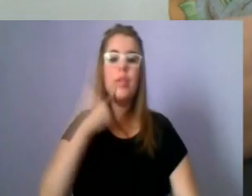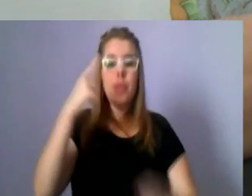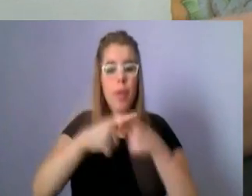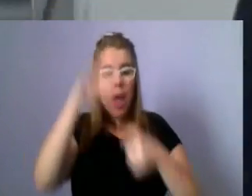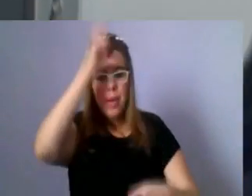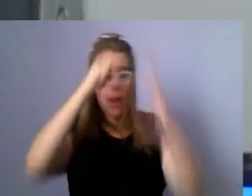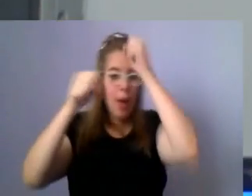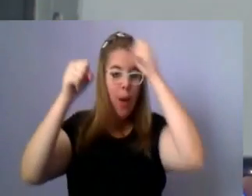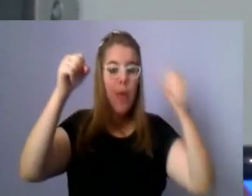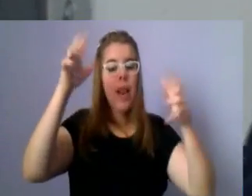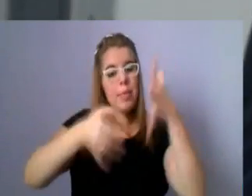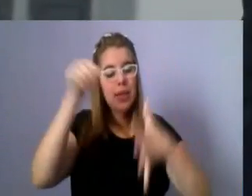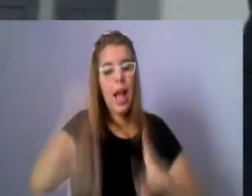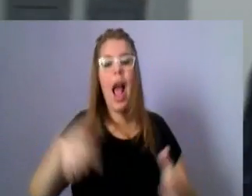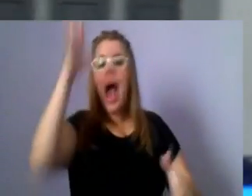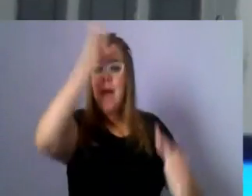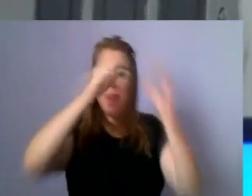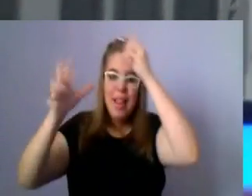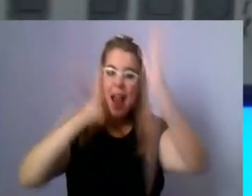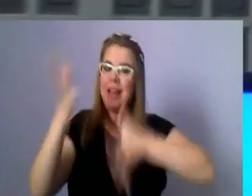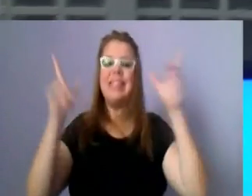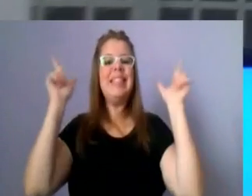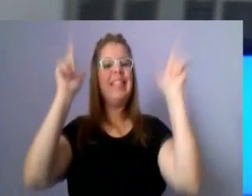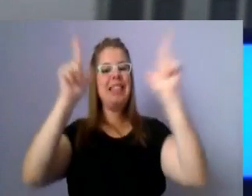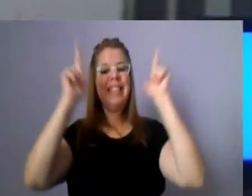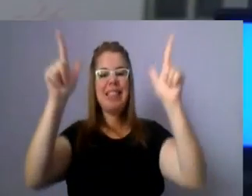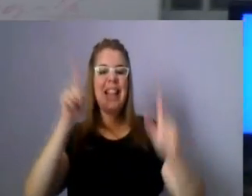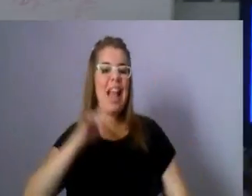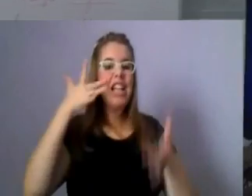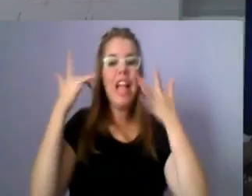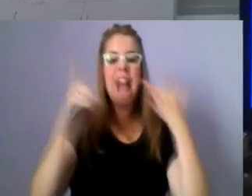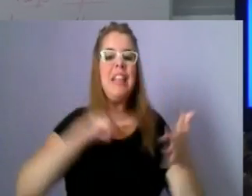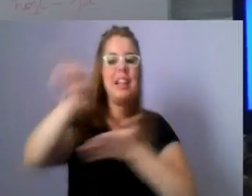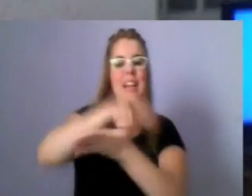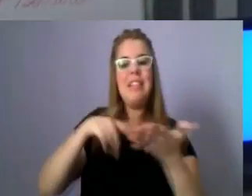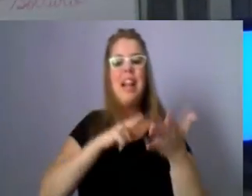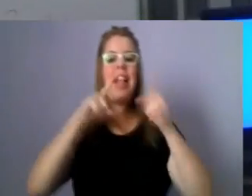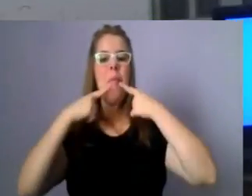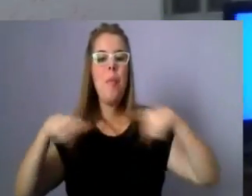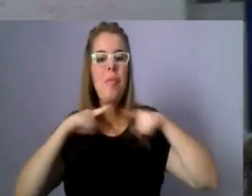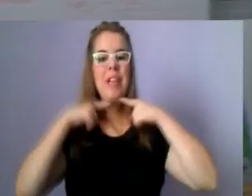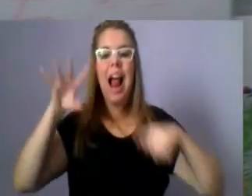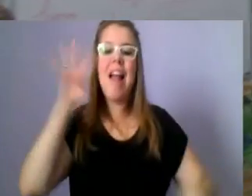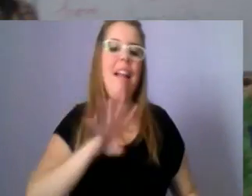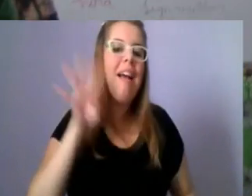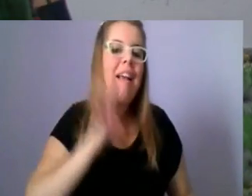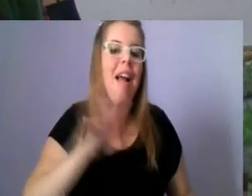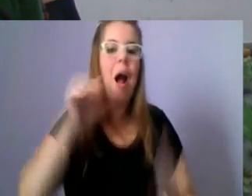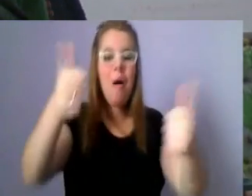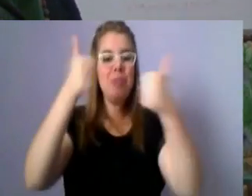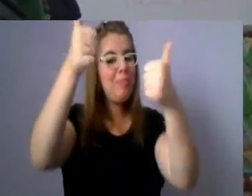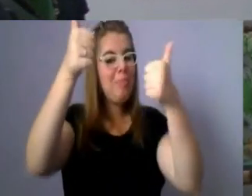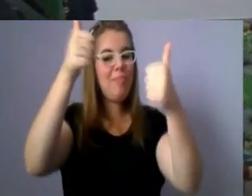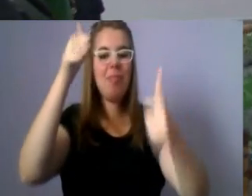Libras aqui. Aprender a linguagem de sinais é muito divertida. Tem teatro, tem dança, tem música, tem tudo de legal e